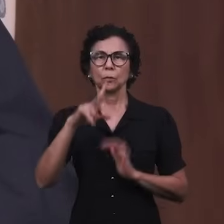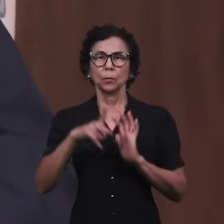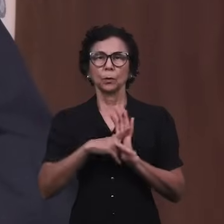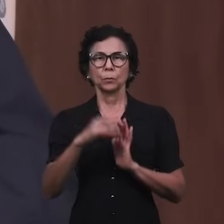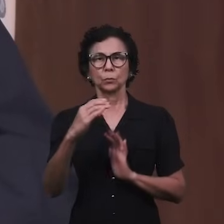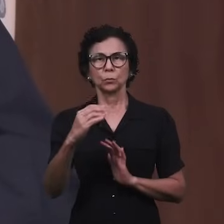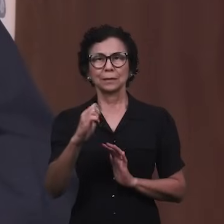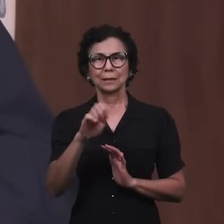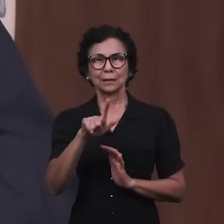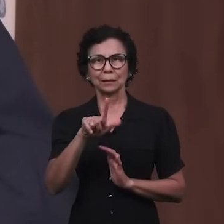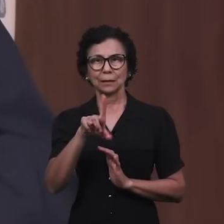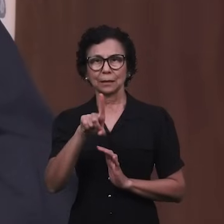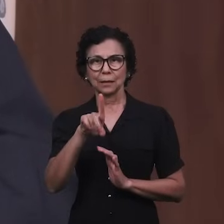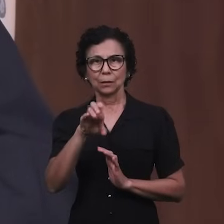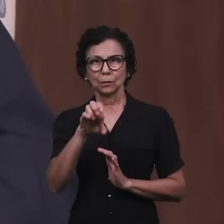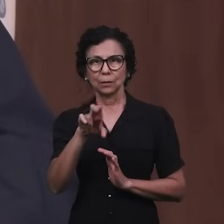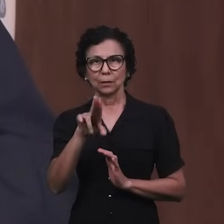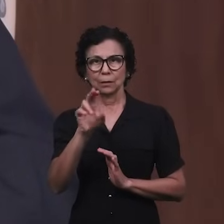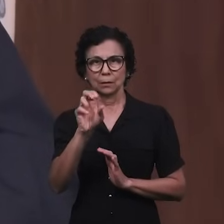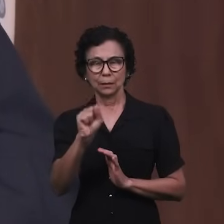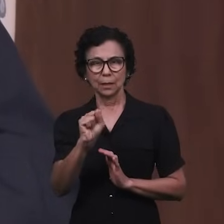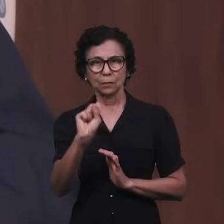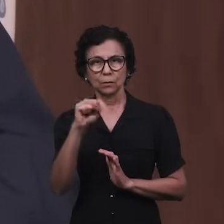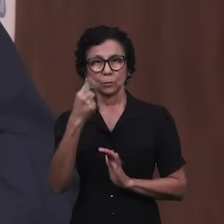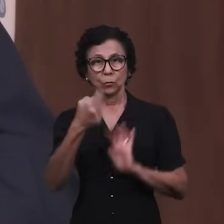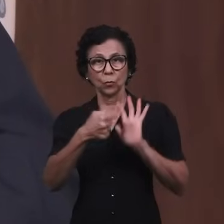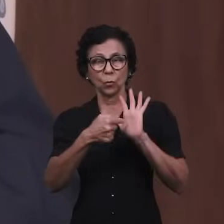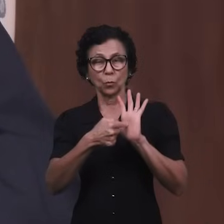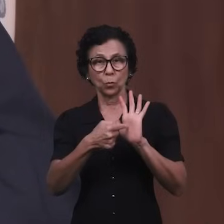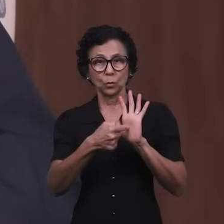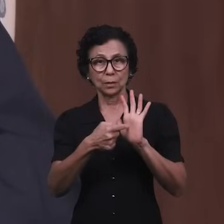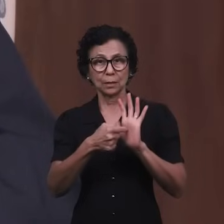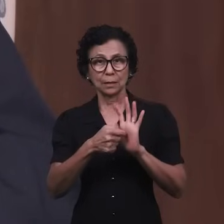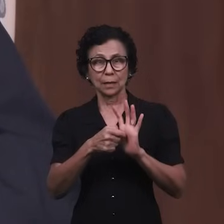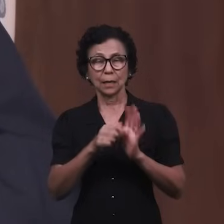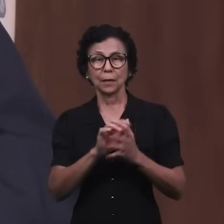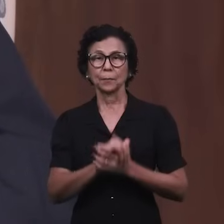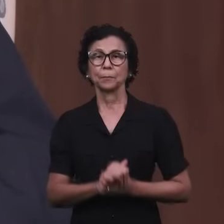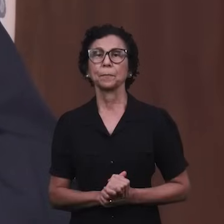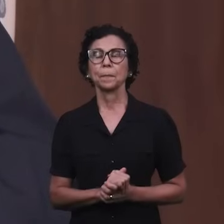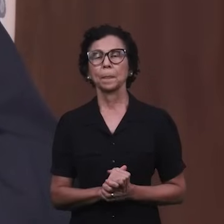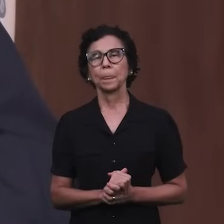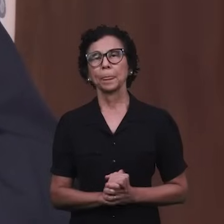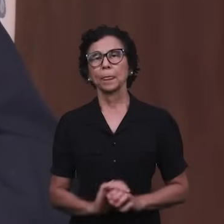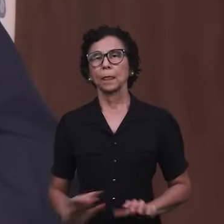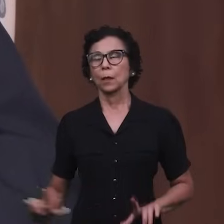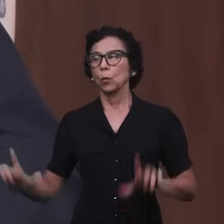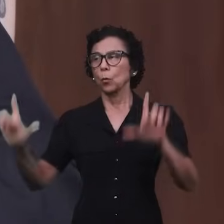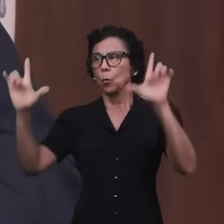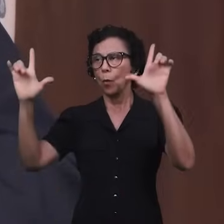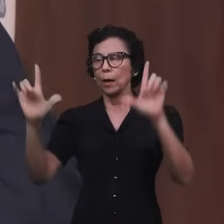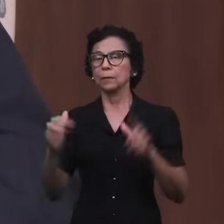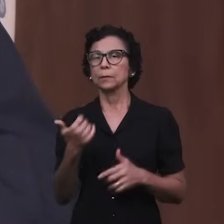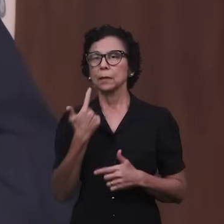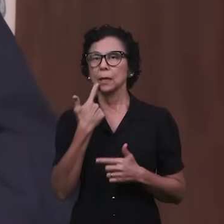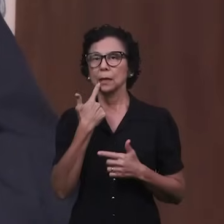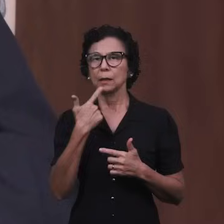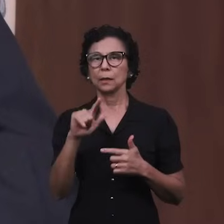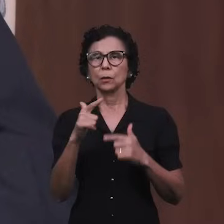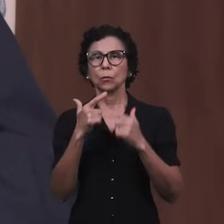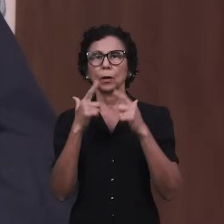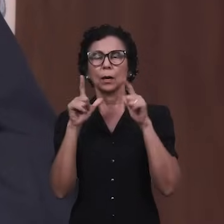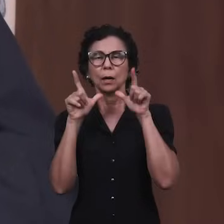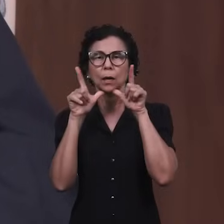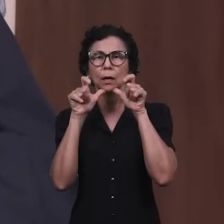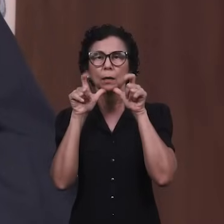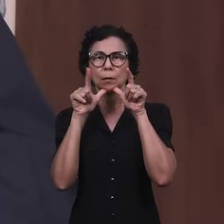aqui alguns apontamentos que vou passar para os irmãos, depois vou apresentar um quadro sobre o idioma aramaico. Eles falavam